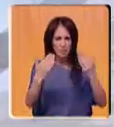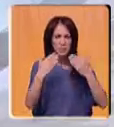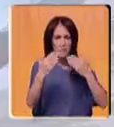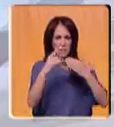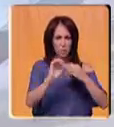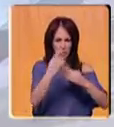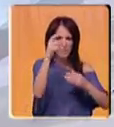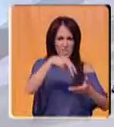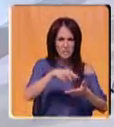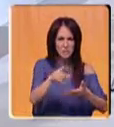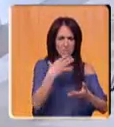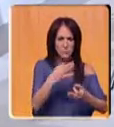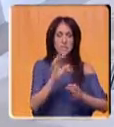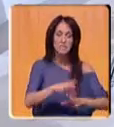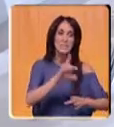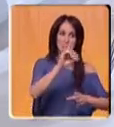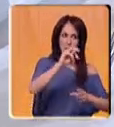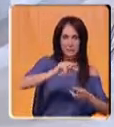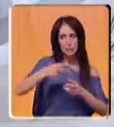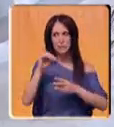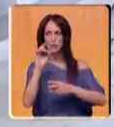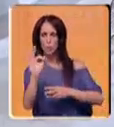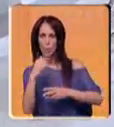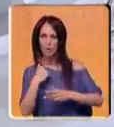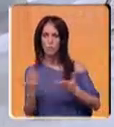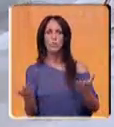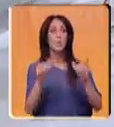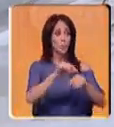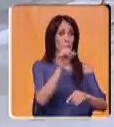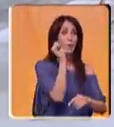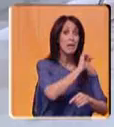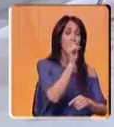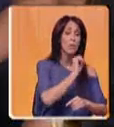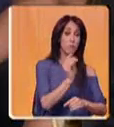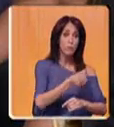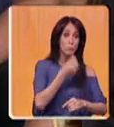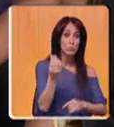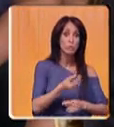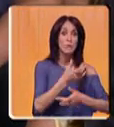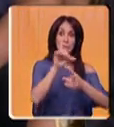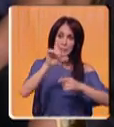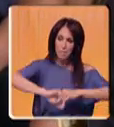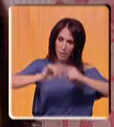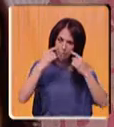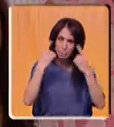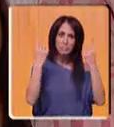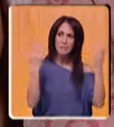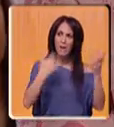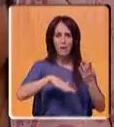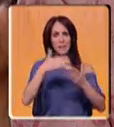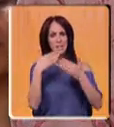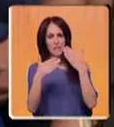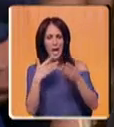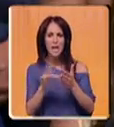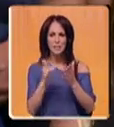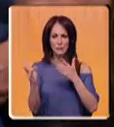precisamente. Sim. A transição de 63 para 64. Portanto, para além de seres um cantor muito conhecido, também vais ao teatro, vais à